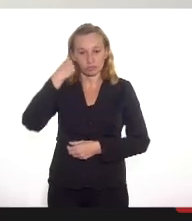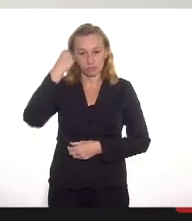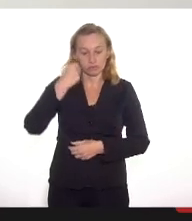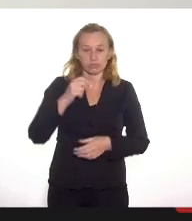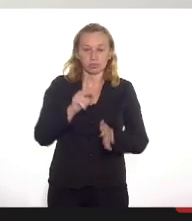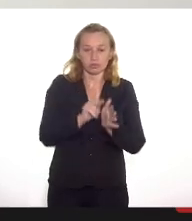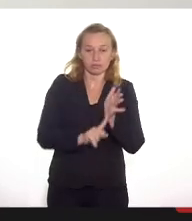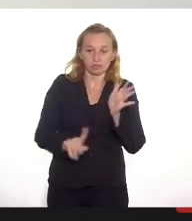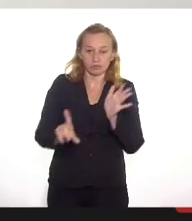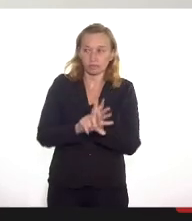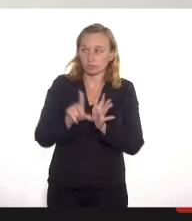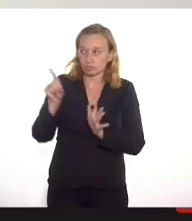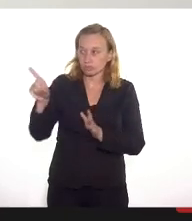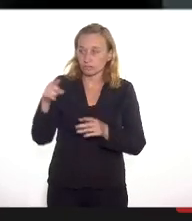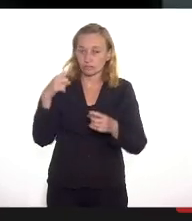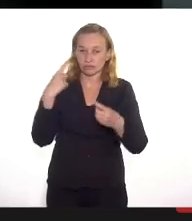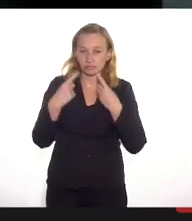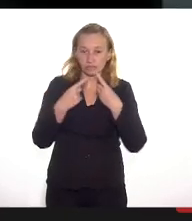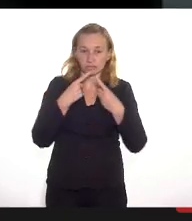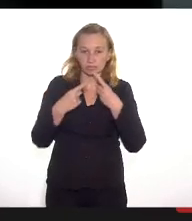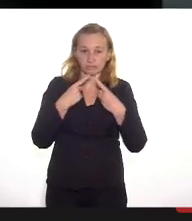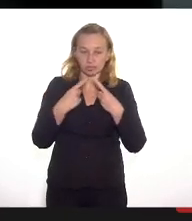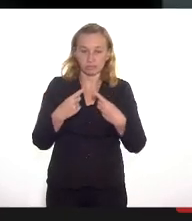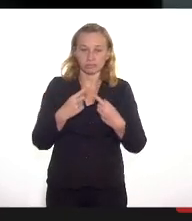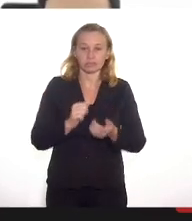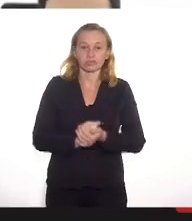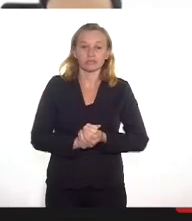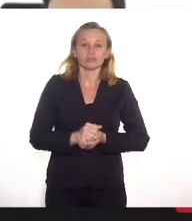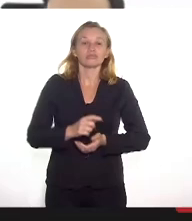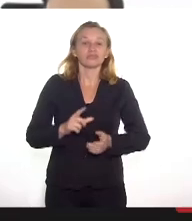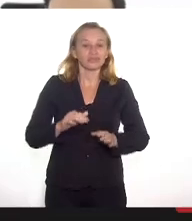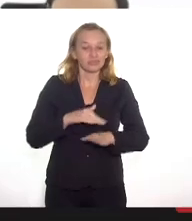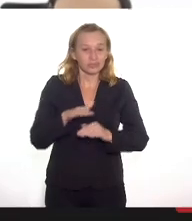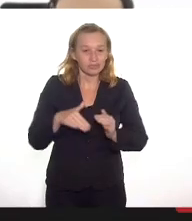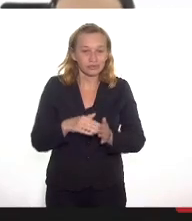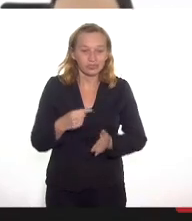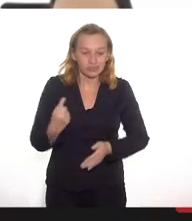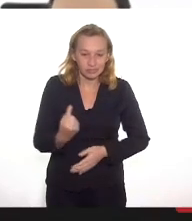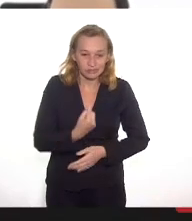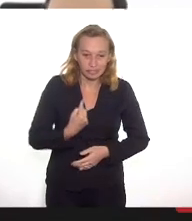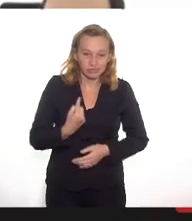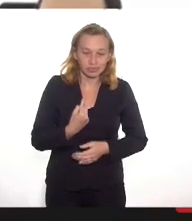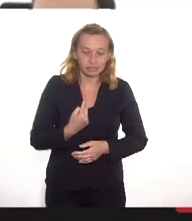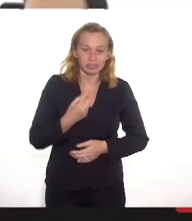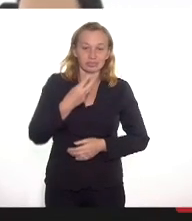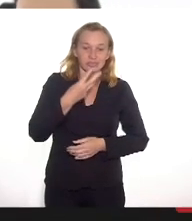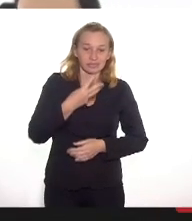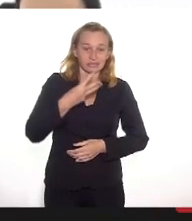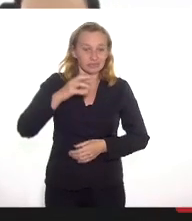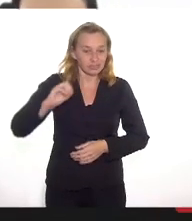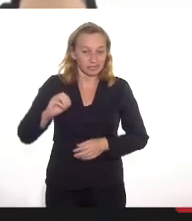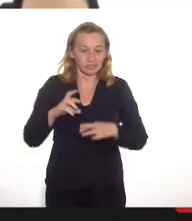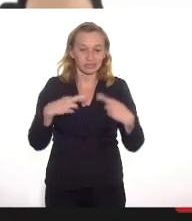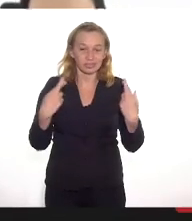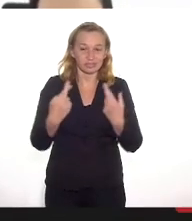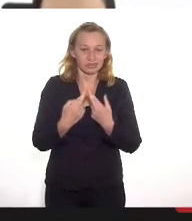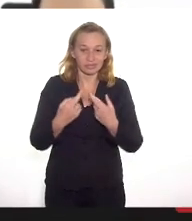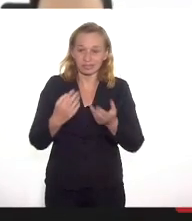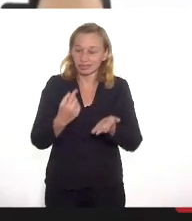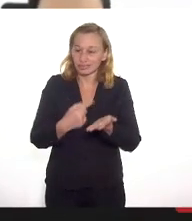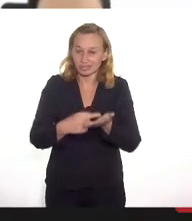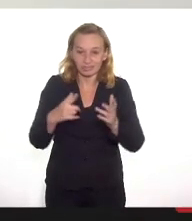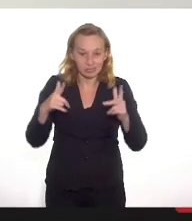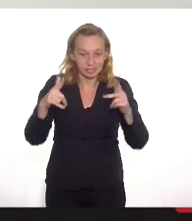projeto um projeto de lei discutindo todos nós estamos aqui 300 audiências ao mesmo